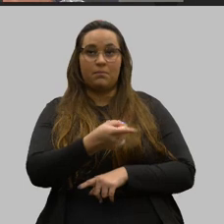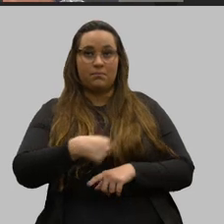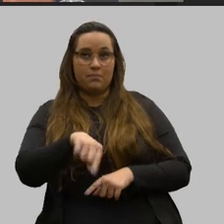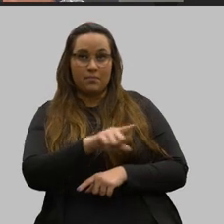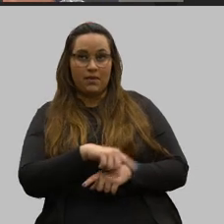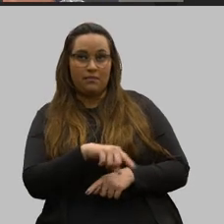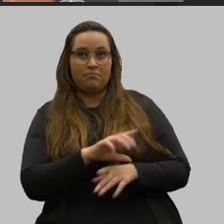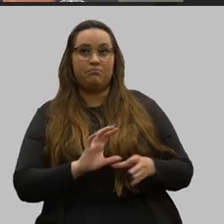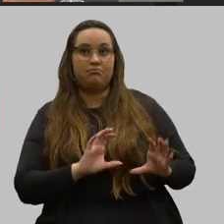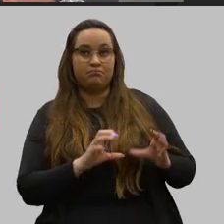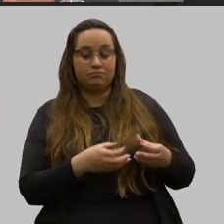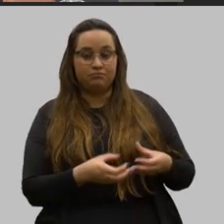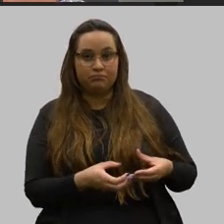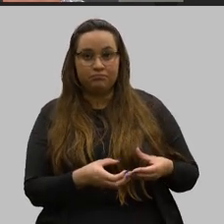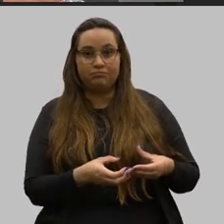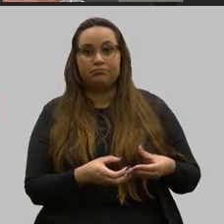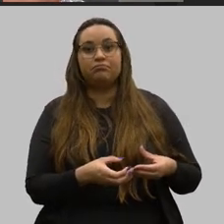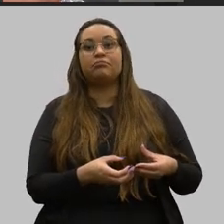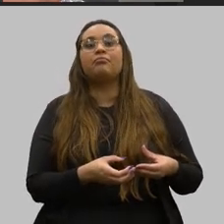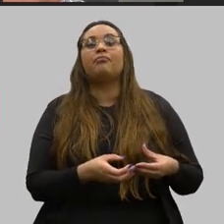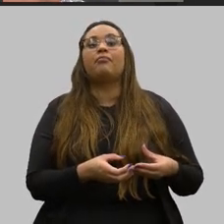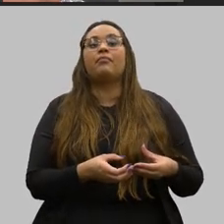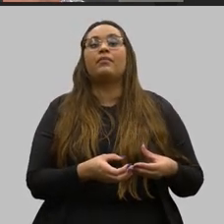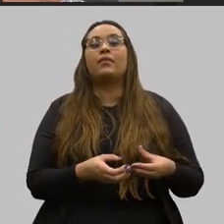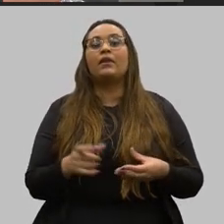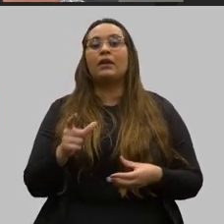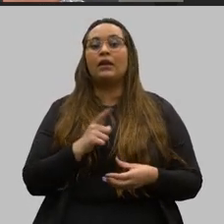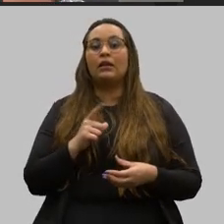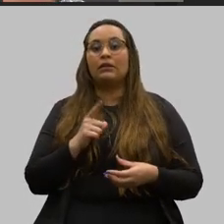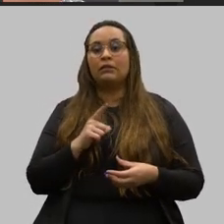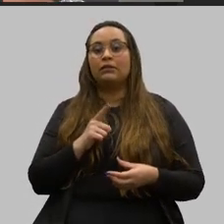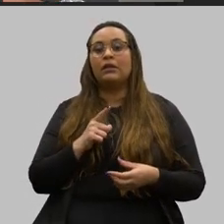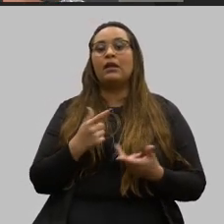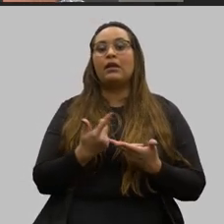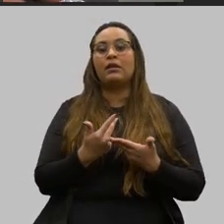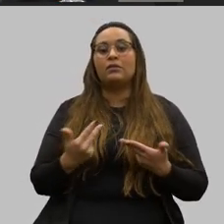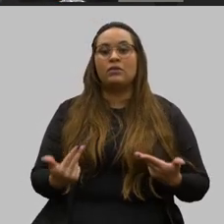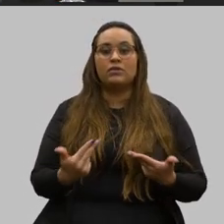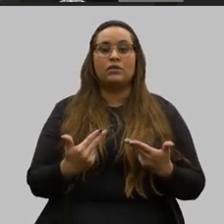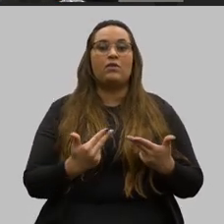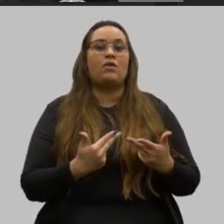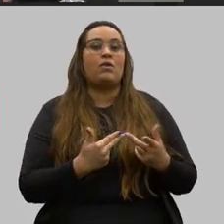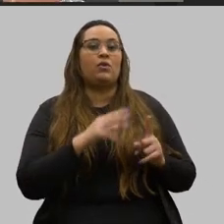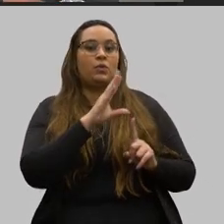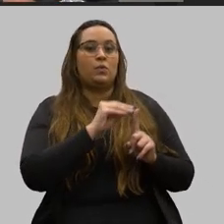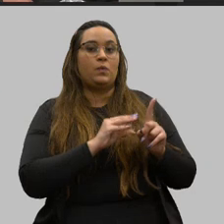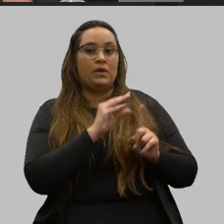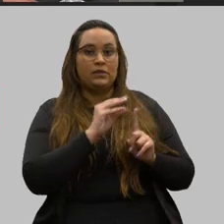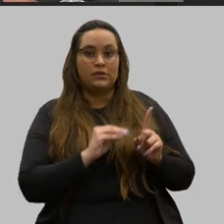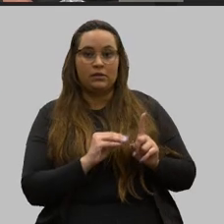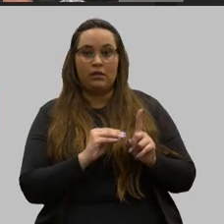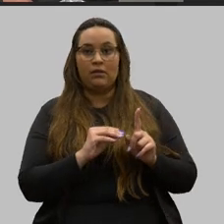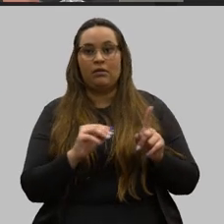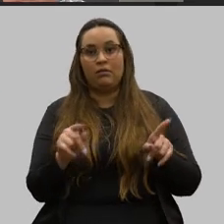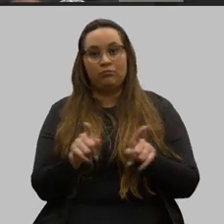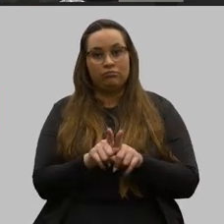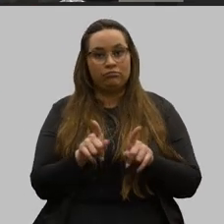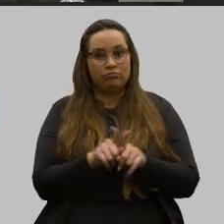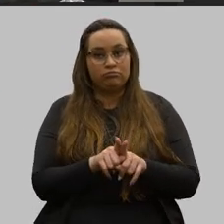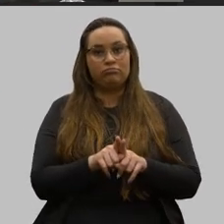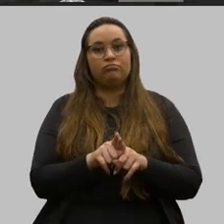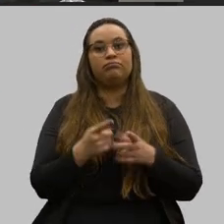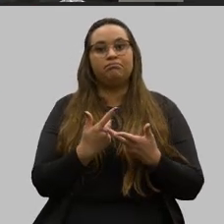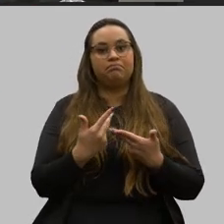Nossa tropa com relação a a no que diz respeito aí às questões do assédio Então são cartilhas que foram entregues aos